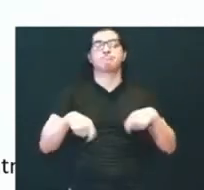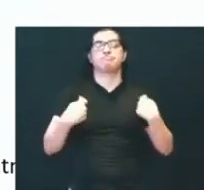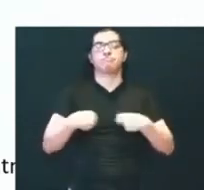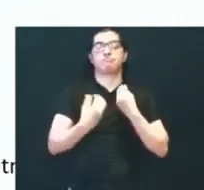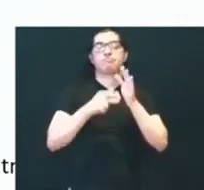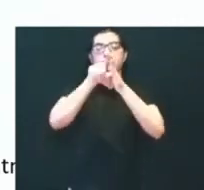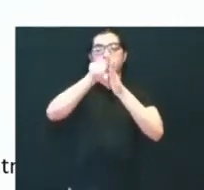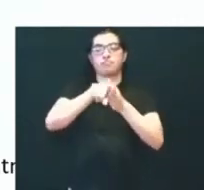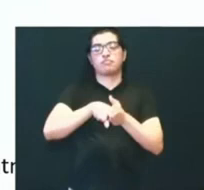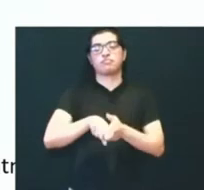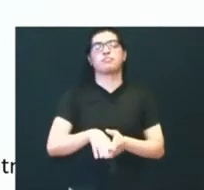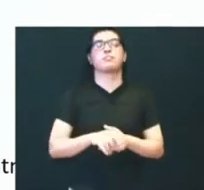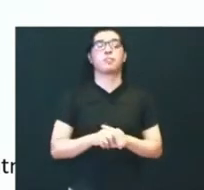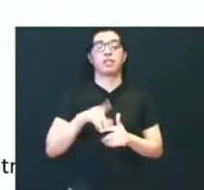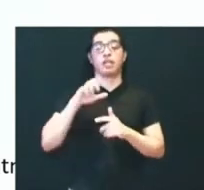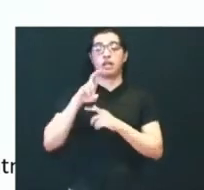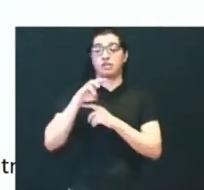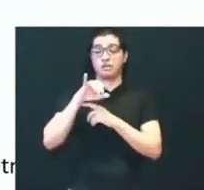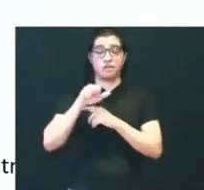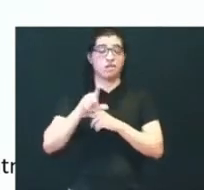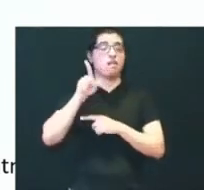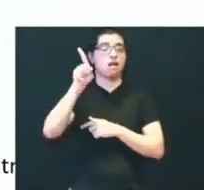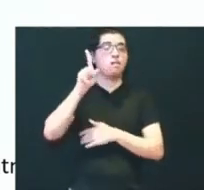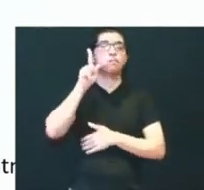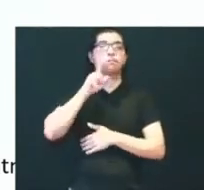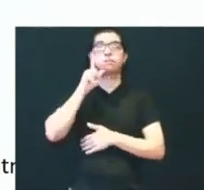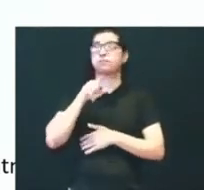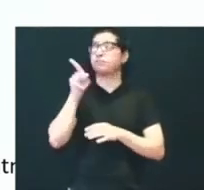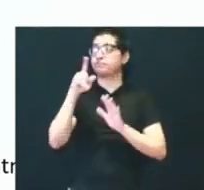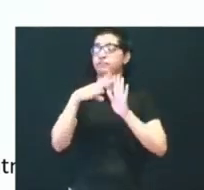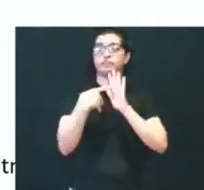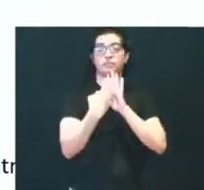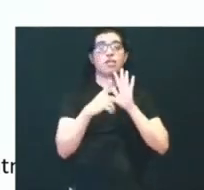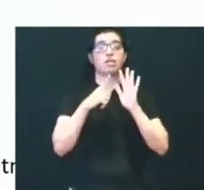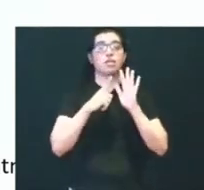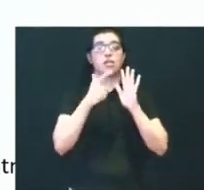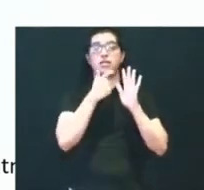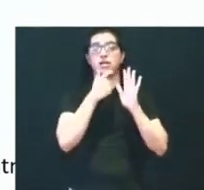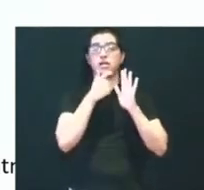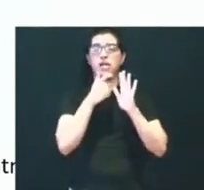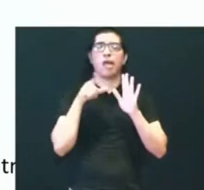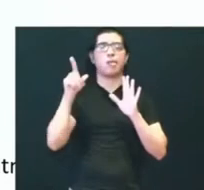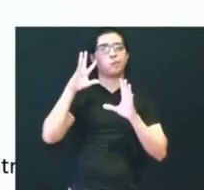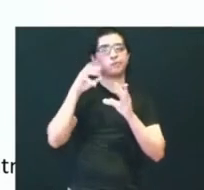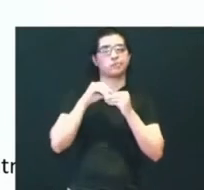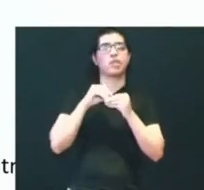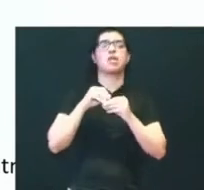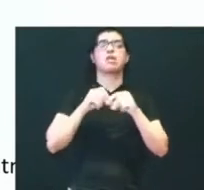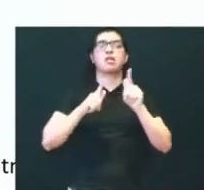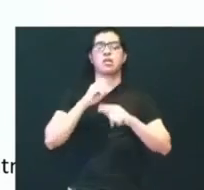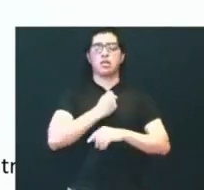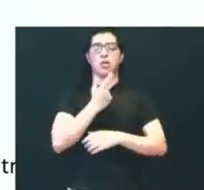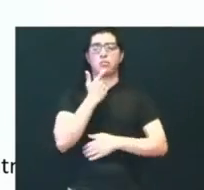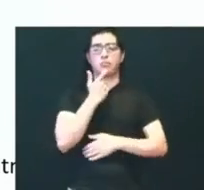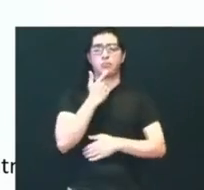exames. A leucemia, nos Estados Unidos, esse slide está em inglês, mas a gente percebe que esse dado é recente, agora